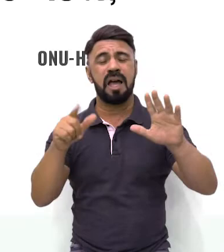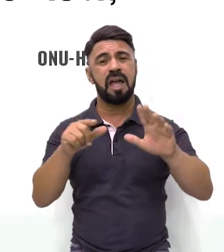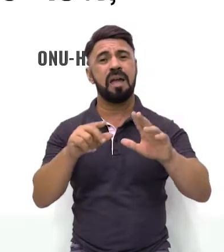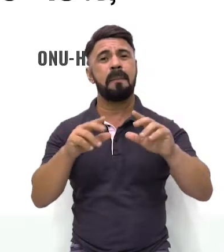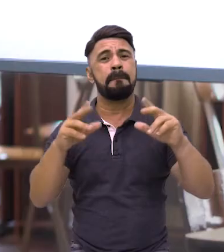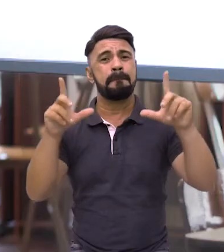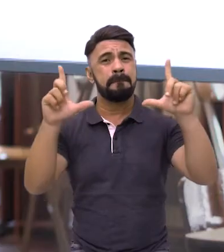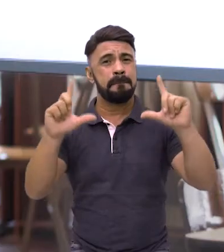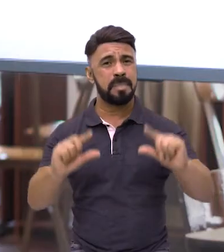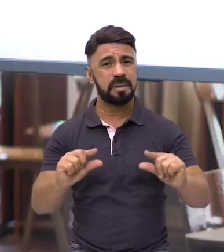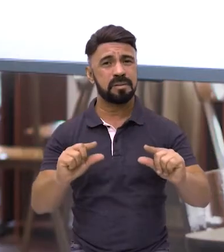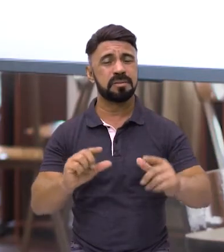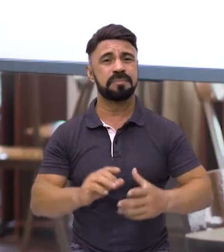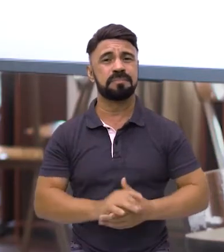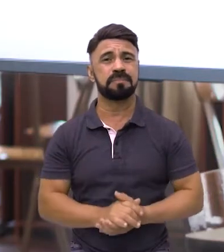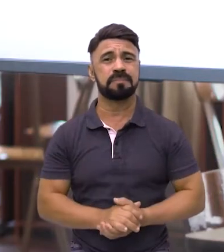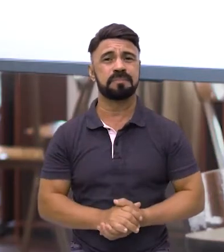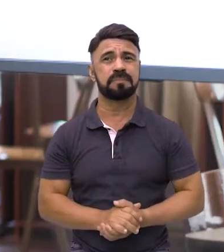bem menores.